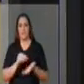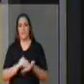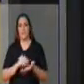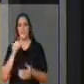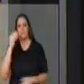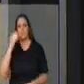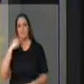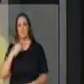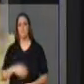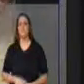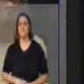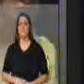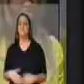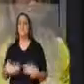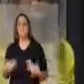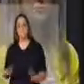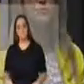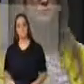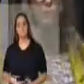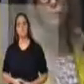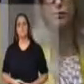reiterando de forma muito básica